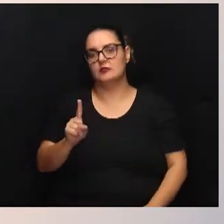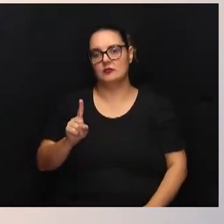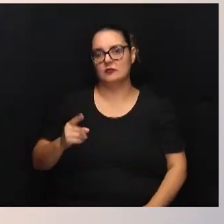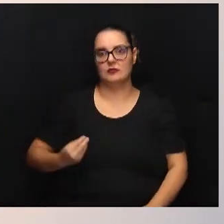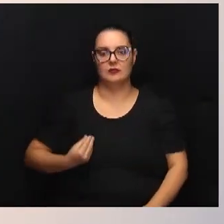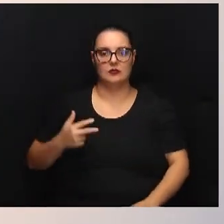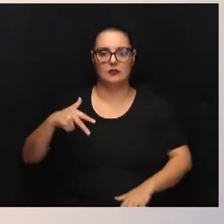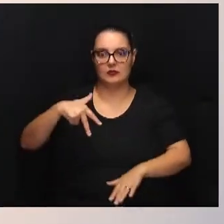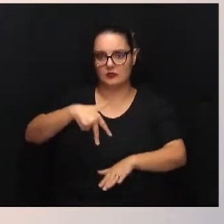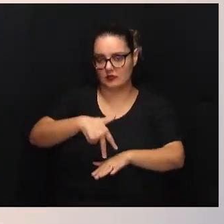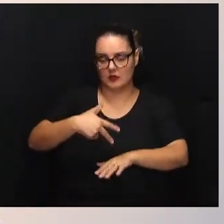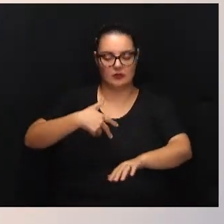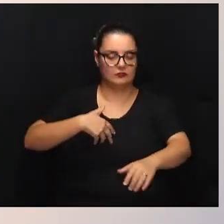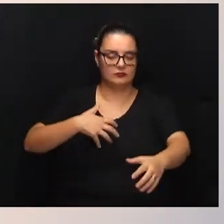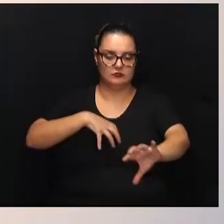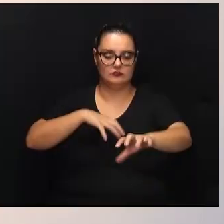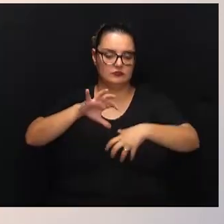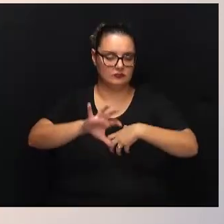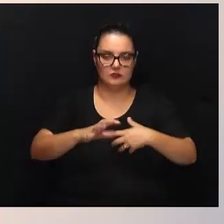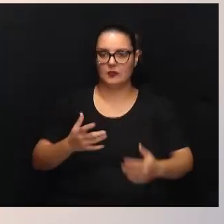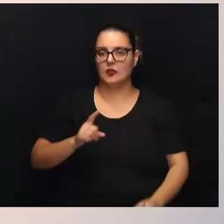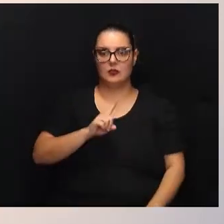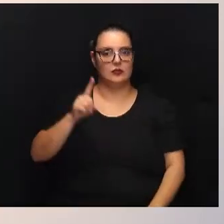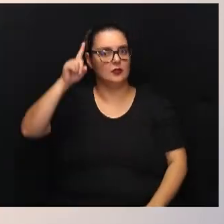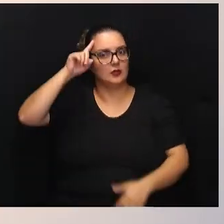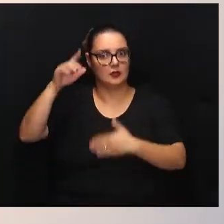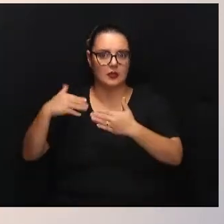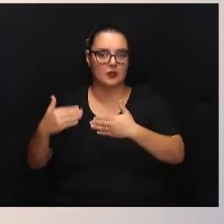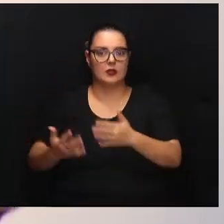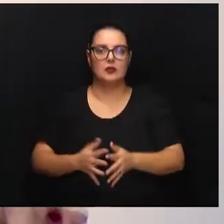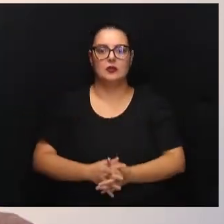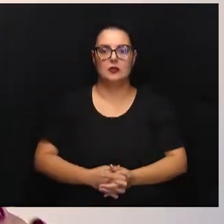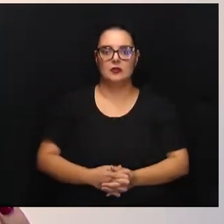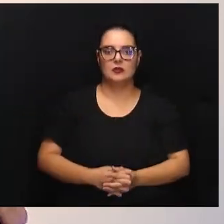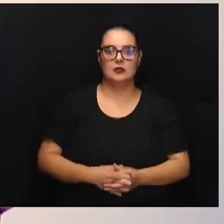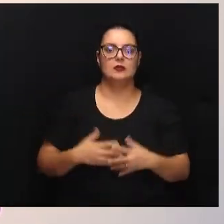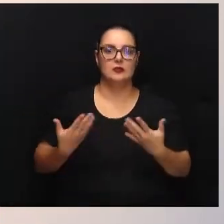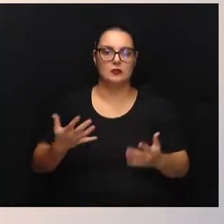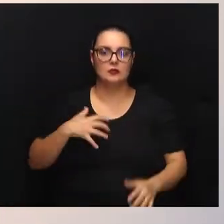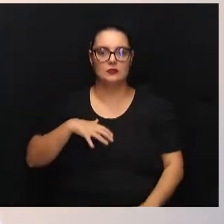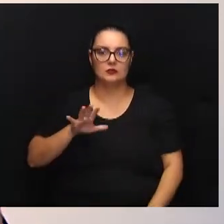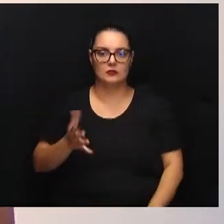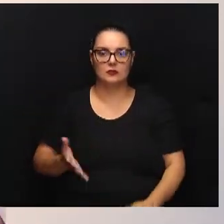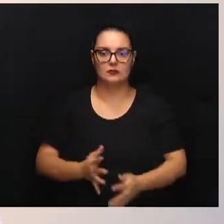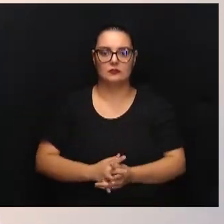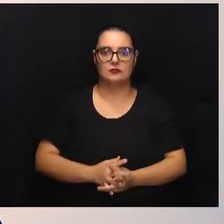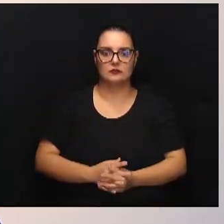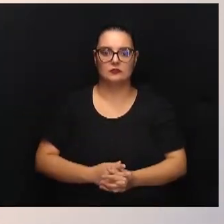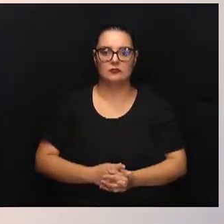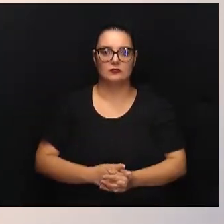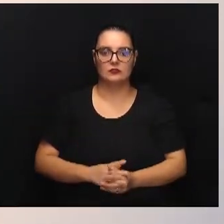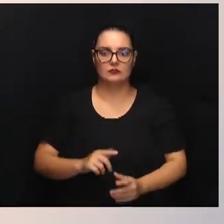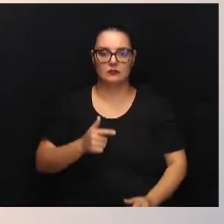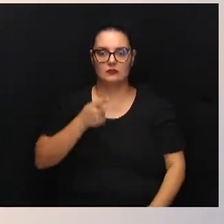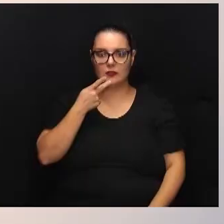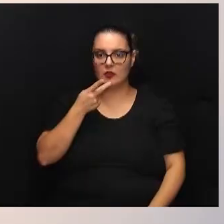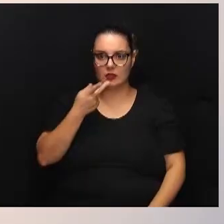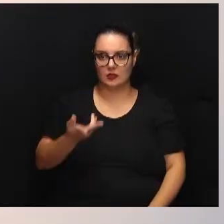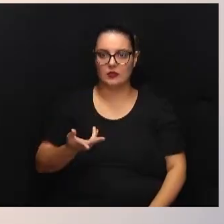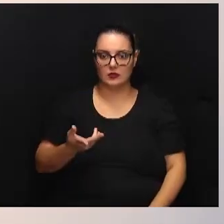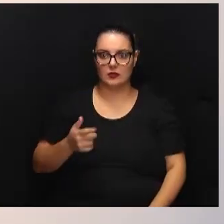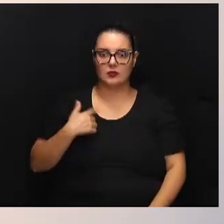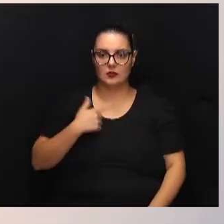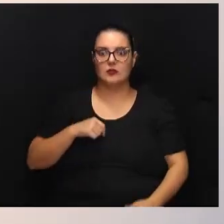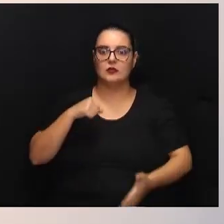nosso dia a dia, né? Então, é isso. Eu não tenho muito o que falar, mas nós temos que seguir na luta, temos que seguir juntos